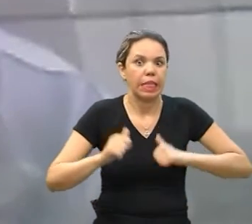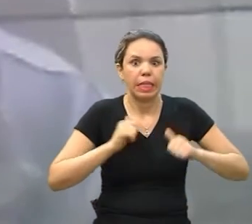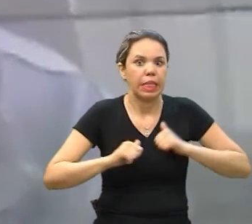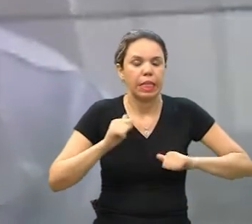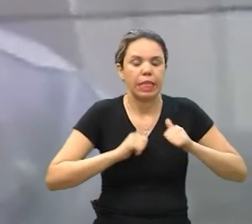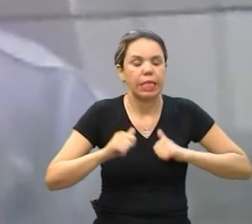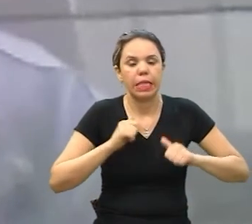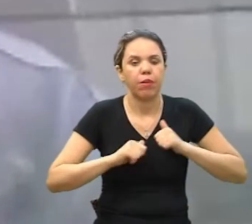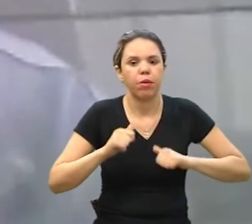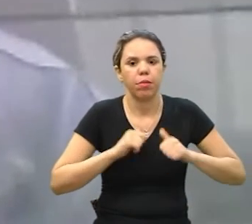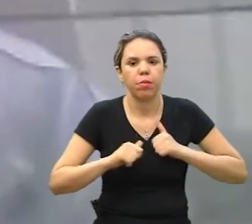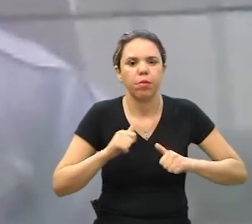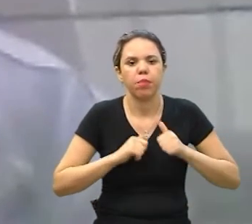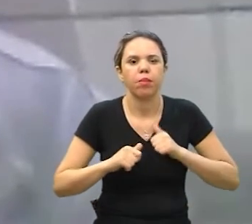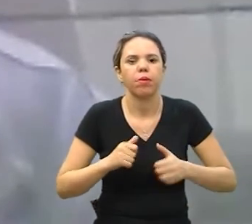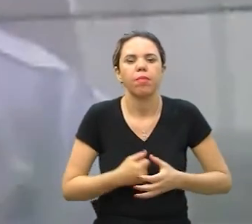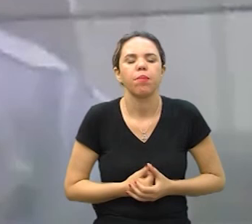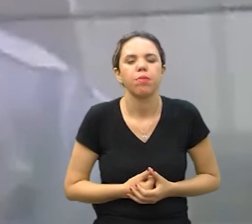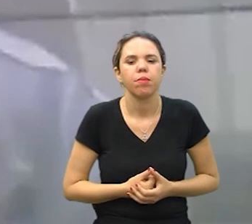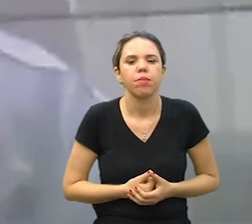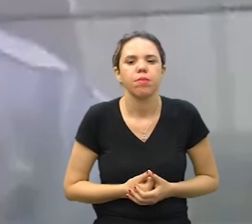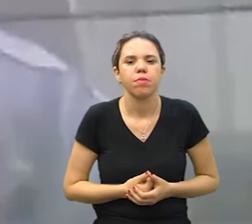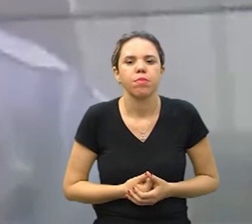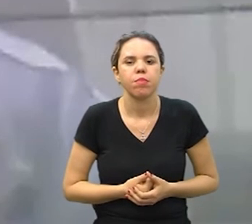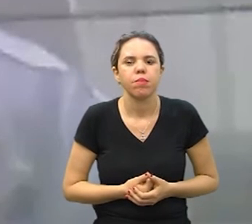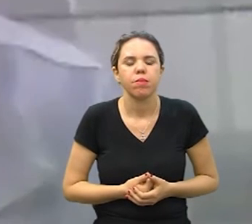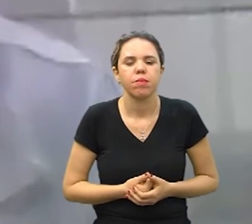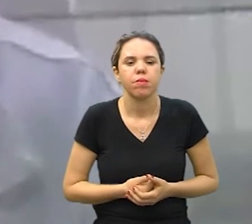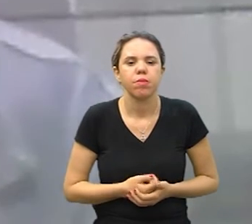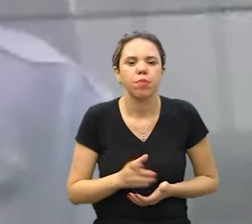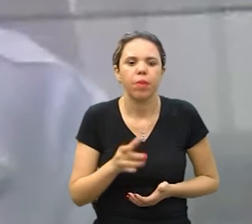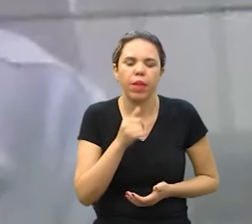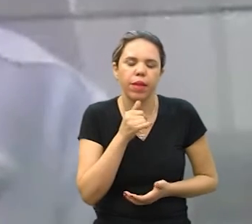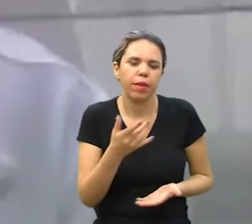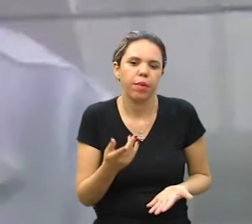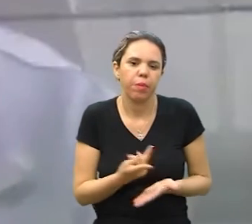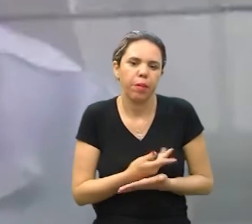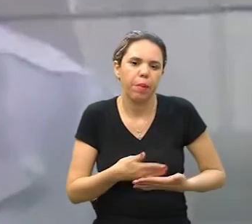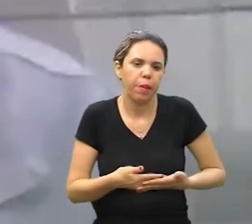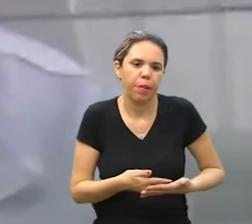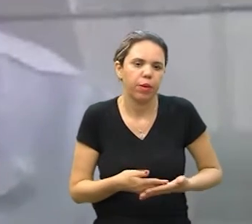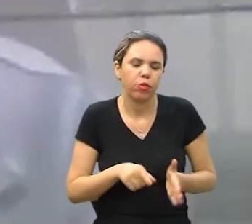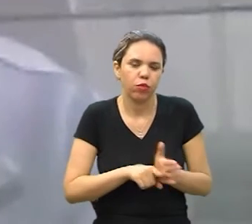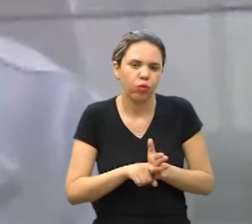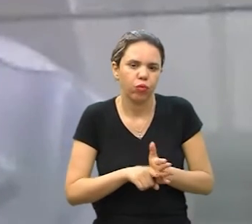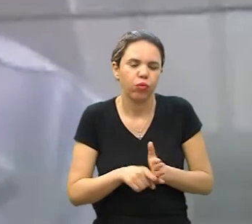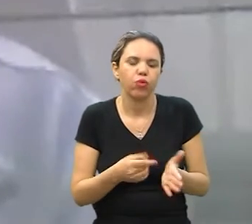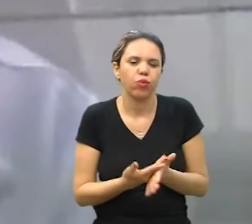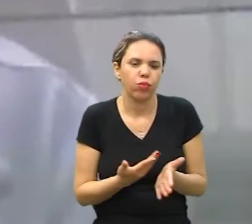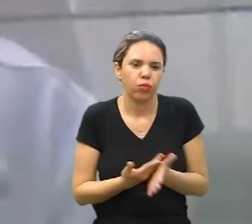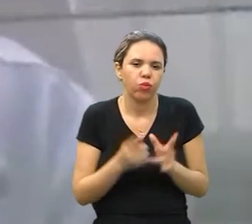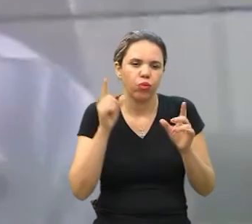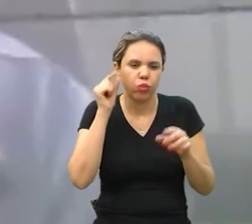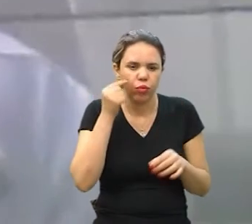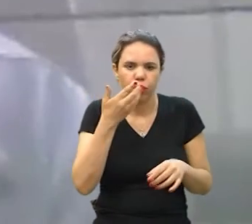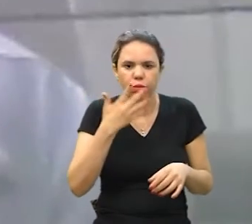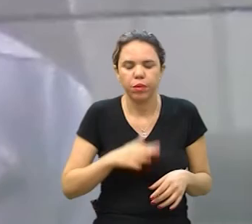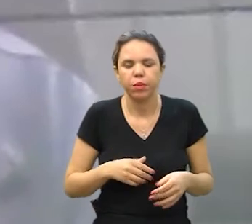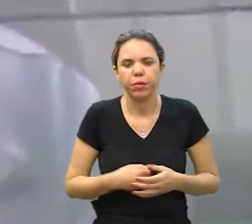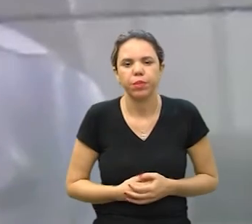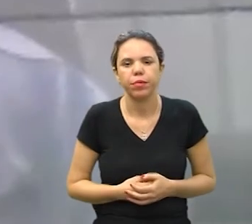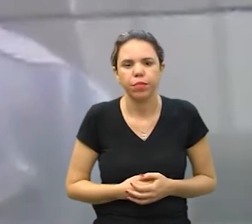hiperatividade e impulsividade descrita pelo Jacques Monplaisir, que é um estudioso do sono nas